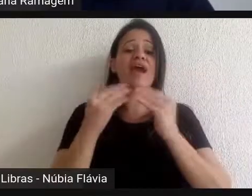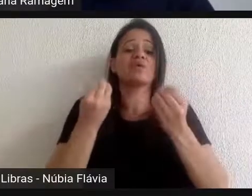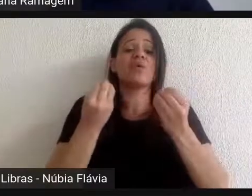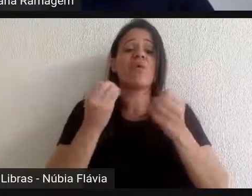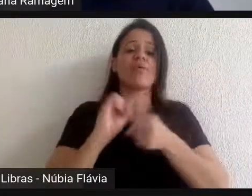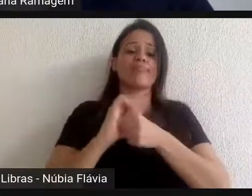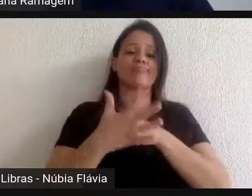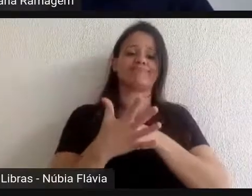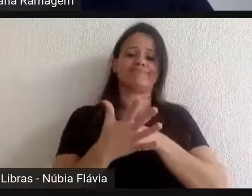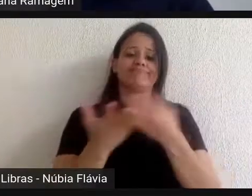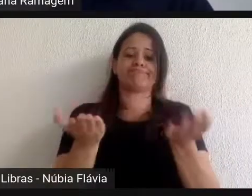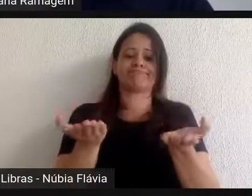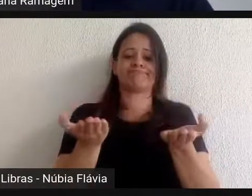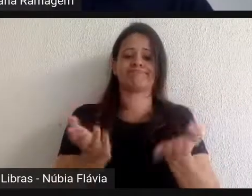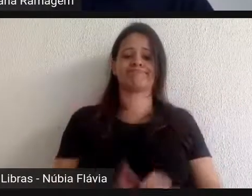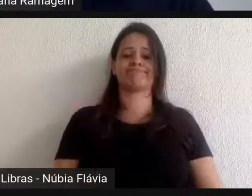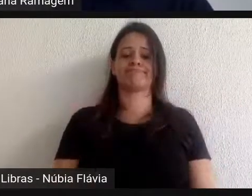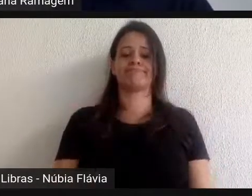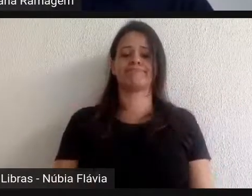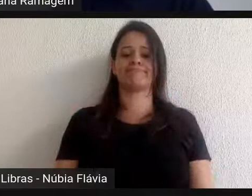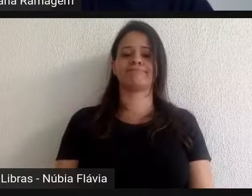durante esse período de pandemia?